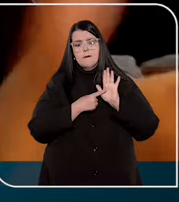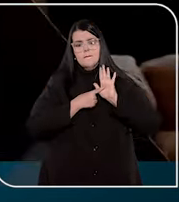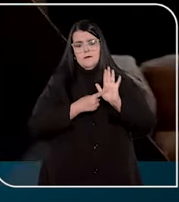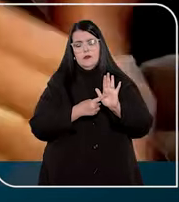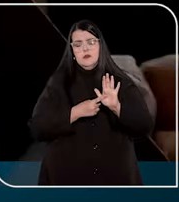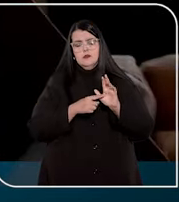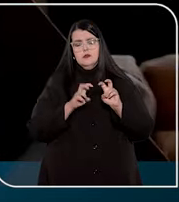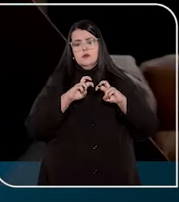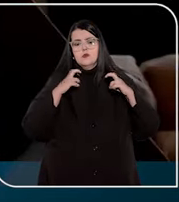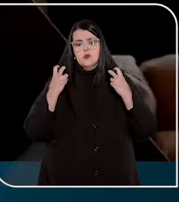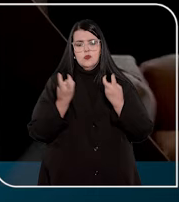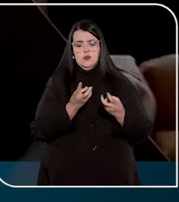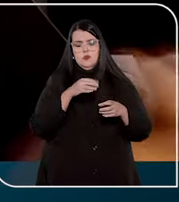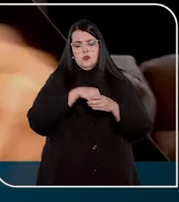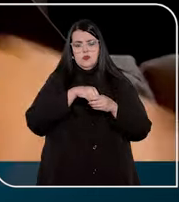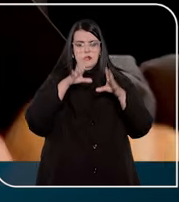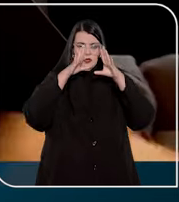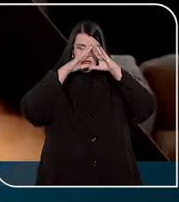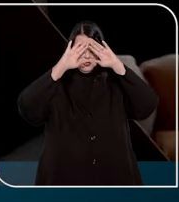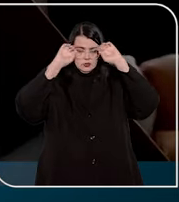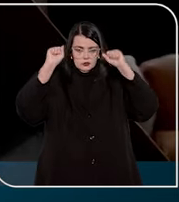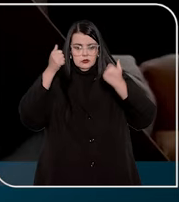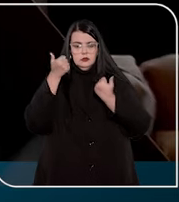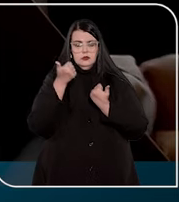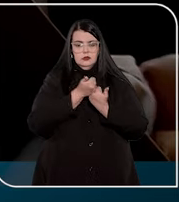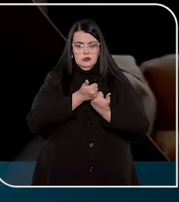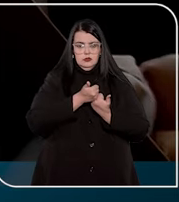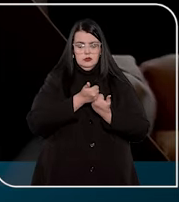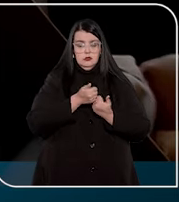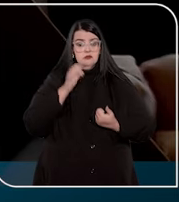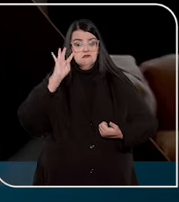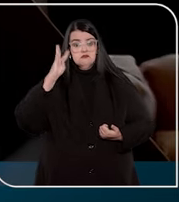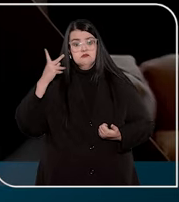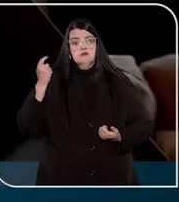do tribunal que a decisão do vice-presidente que aplicou aquele tema de